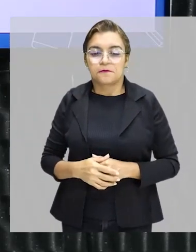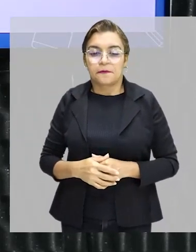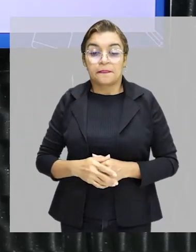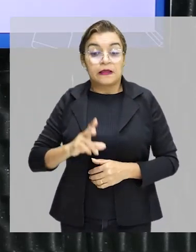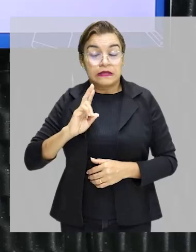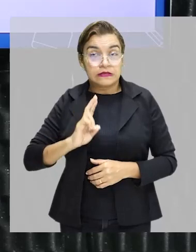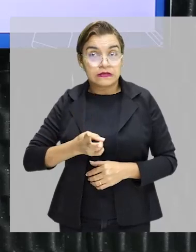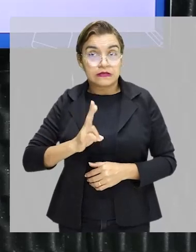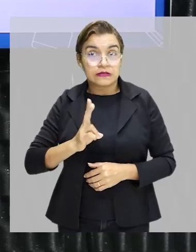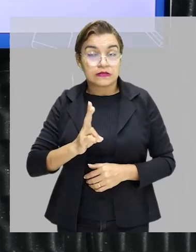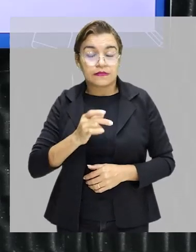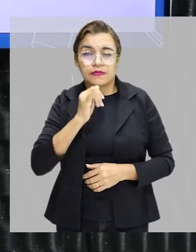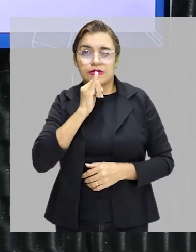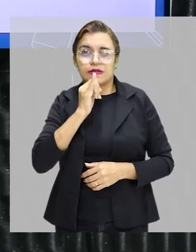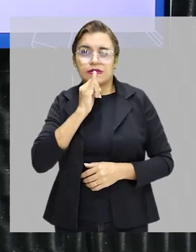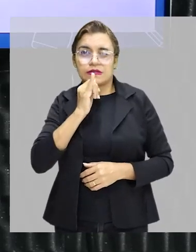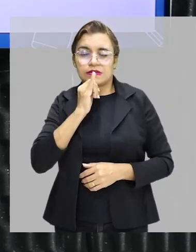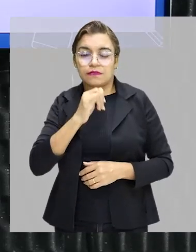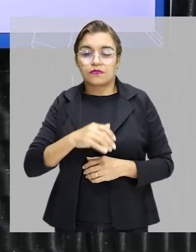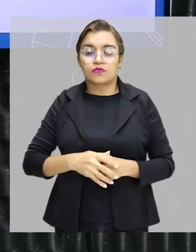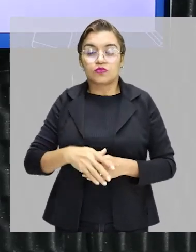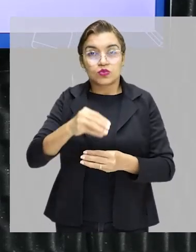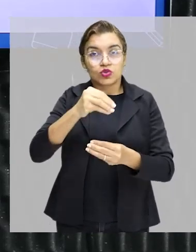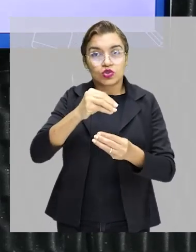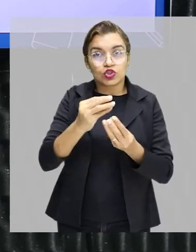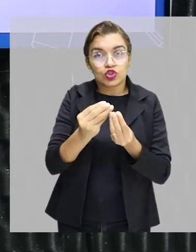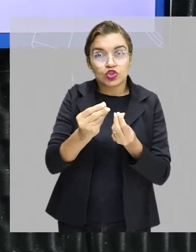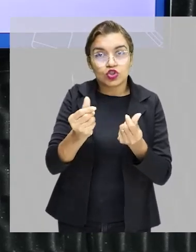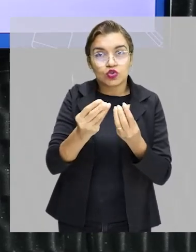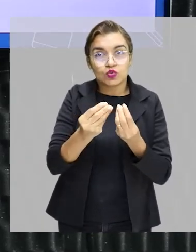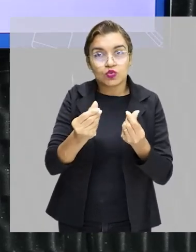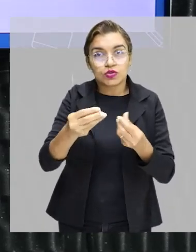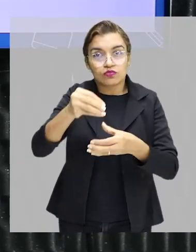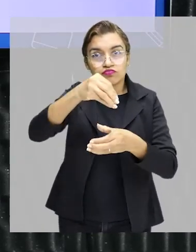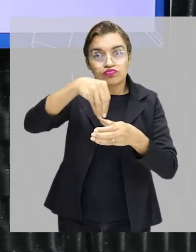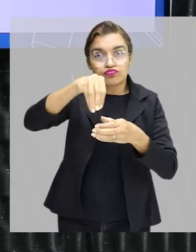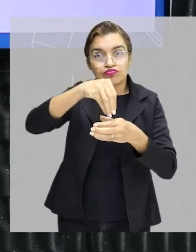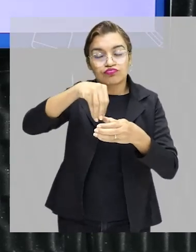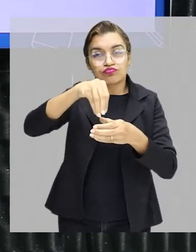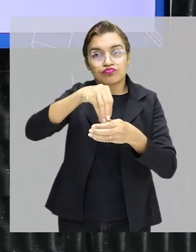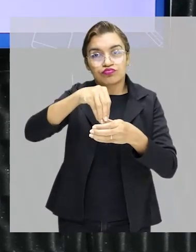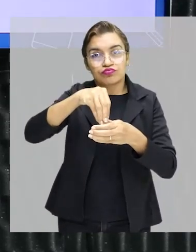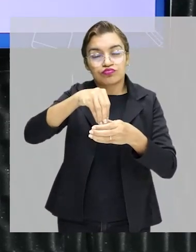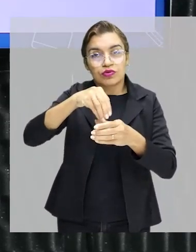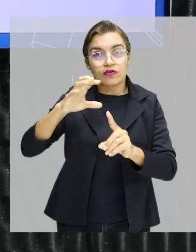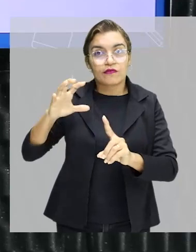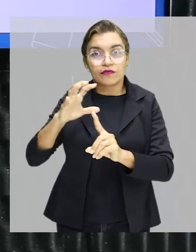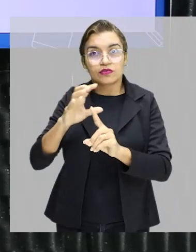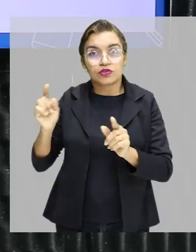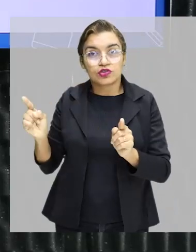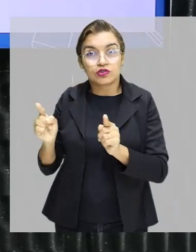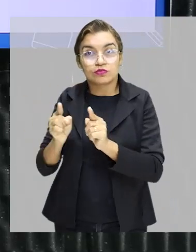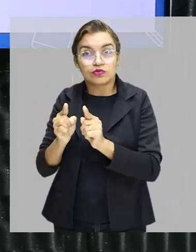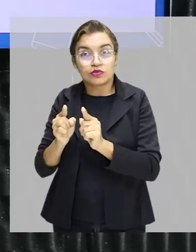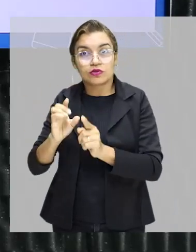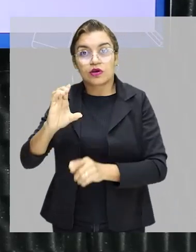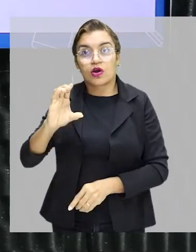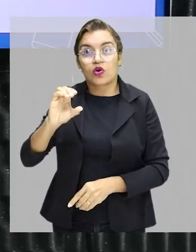toda vez que a gente promove uma diluição, nós vamos gerar uma diminuição na